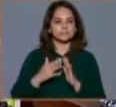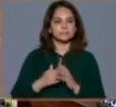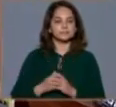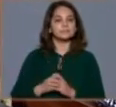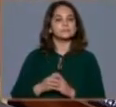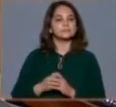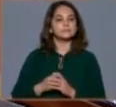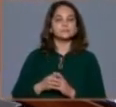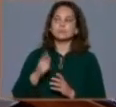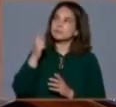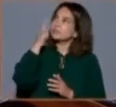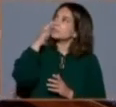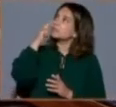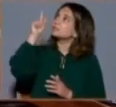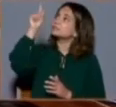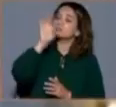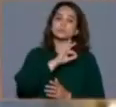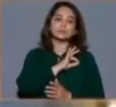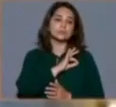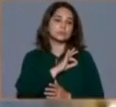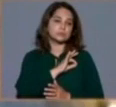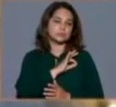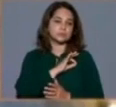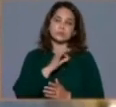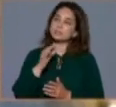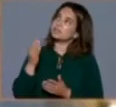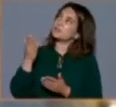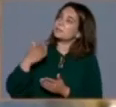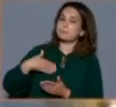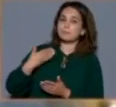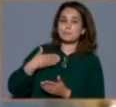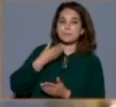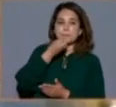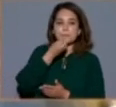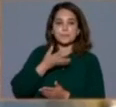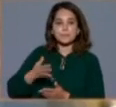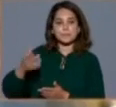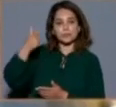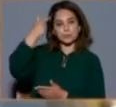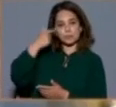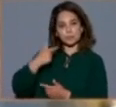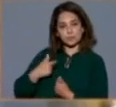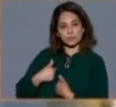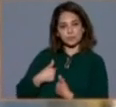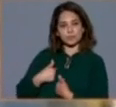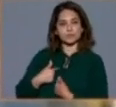ouvi, Senhor, e tende compaixão de mim.